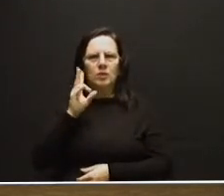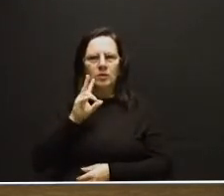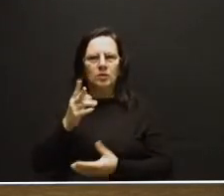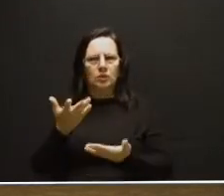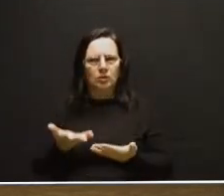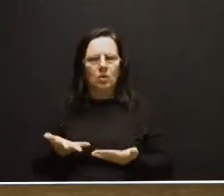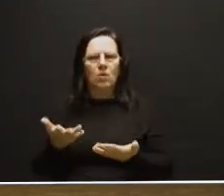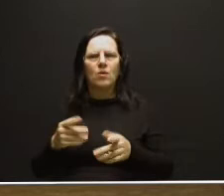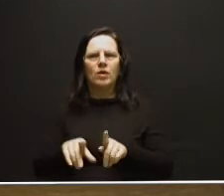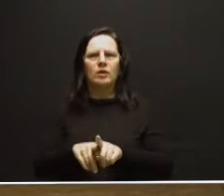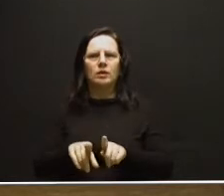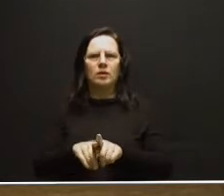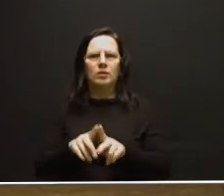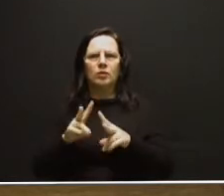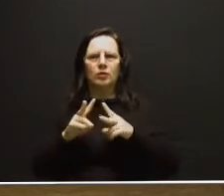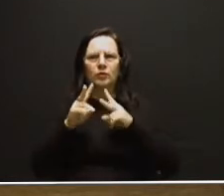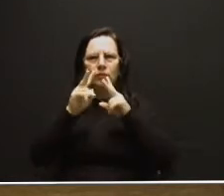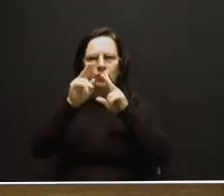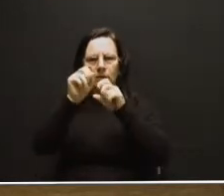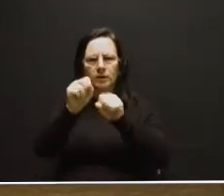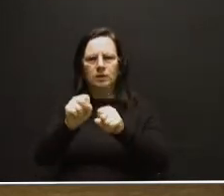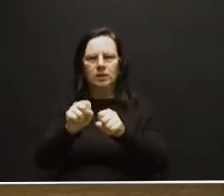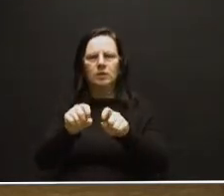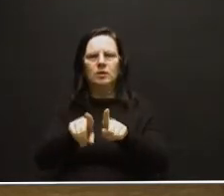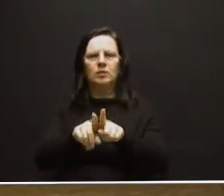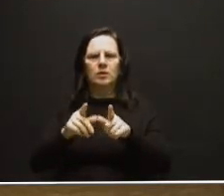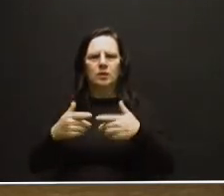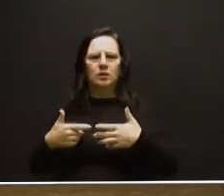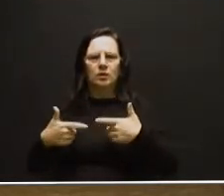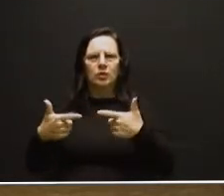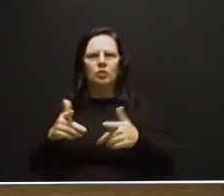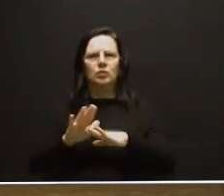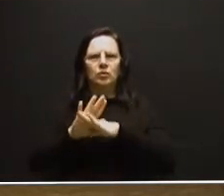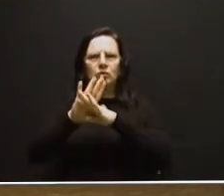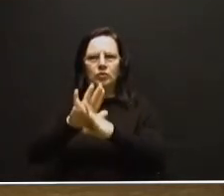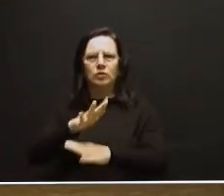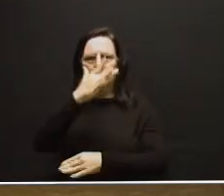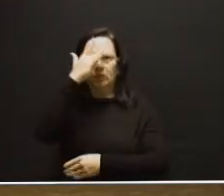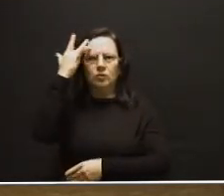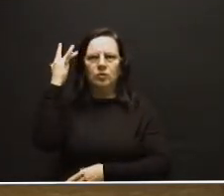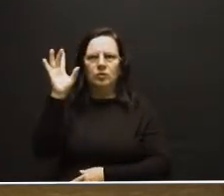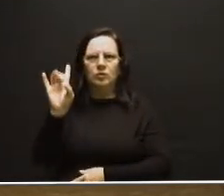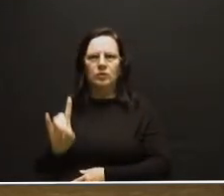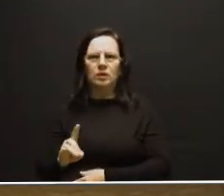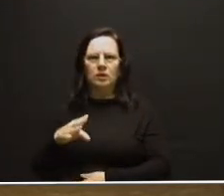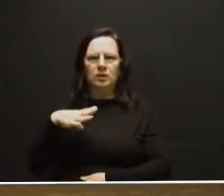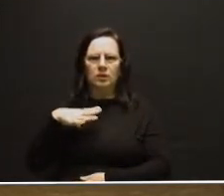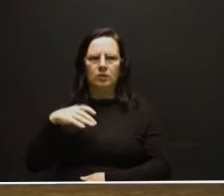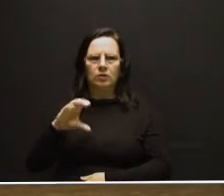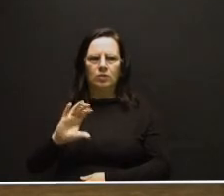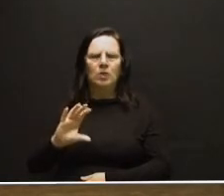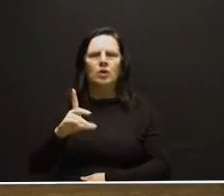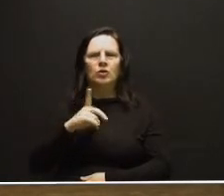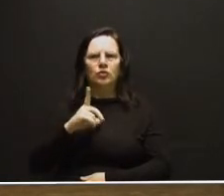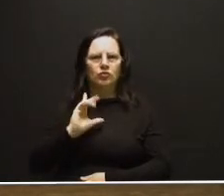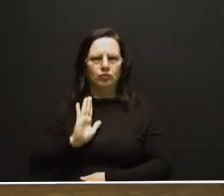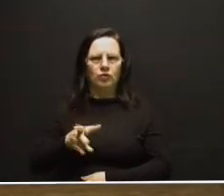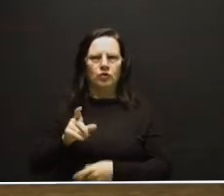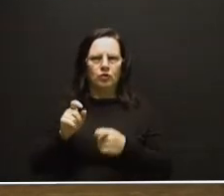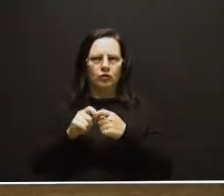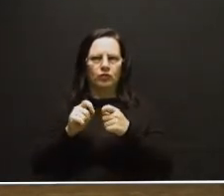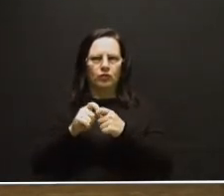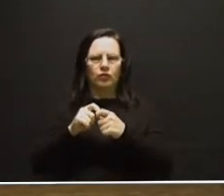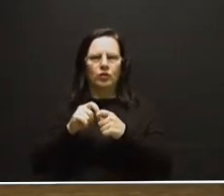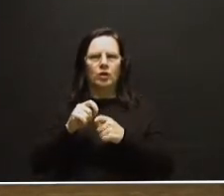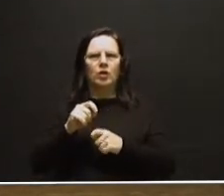e fortalecemos aí essa luta em defesa dos deficientes da nossa cidade nós tínhamos já feito também uma audiência